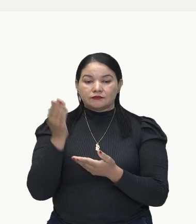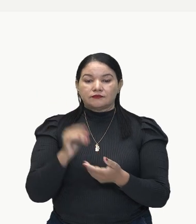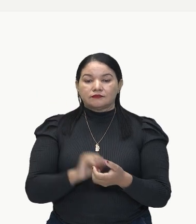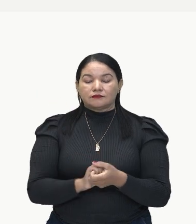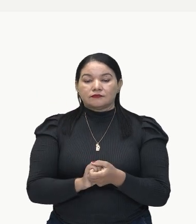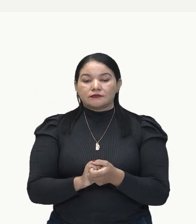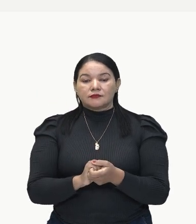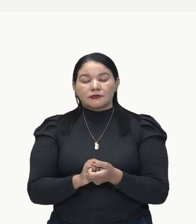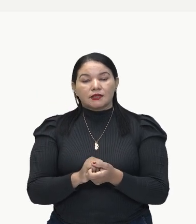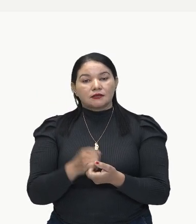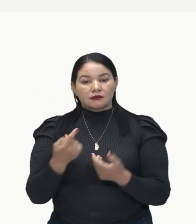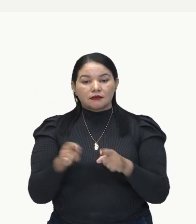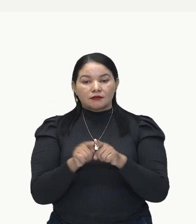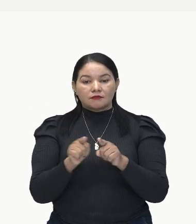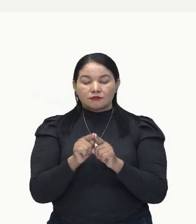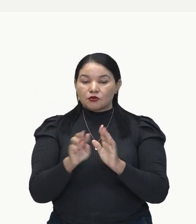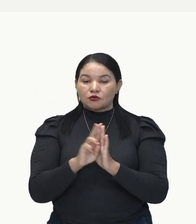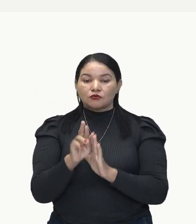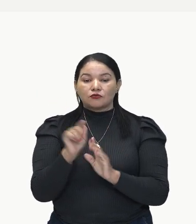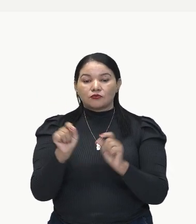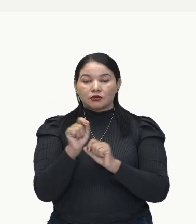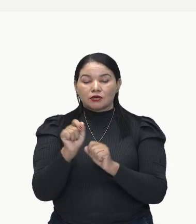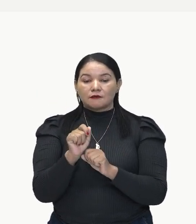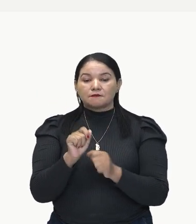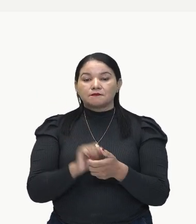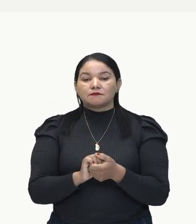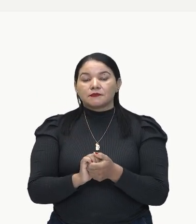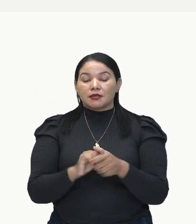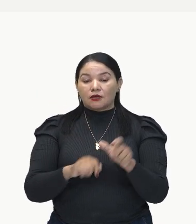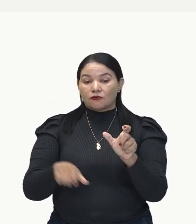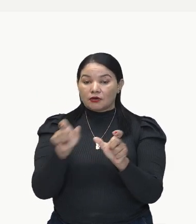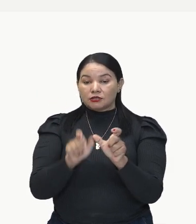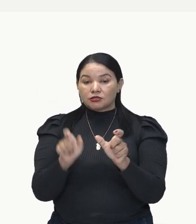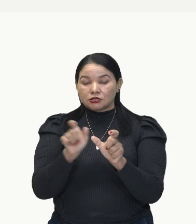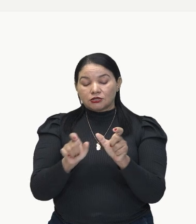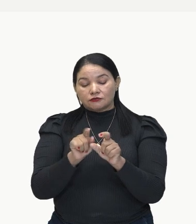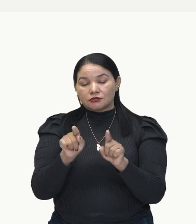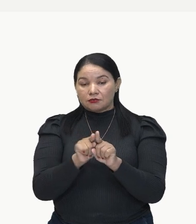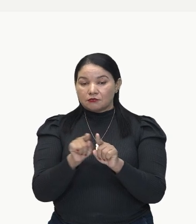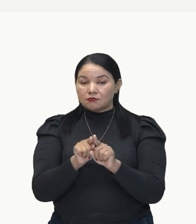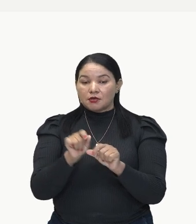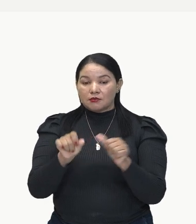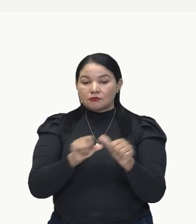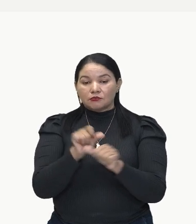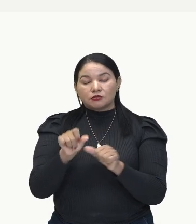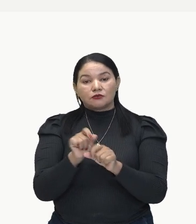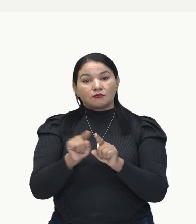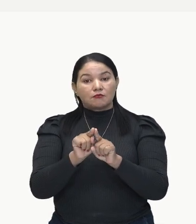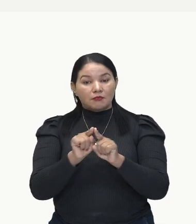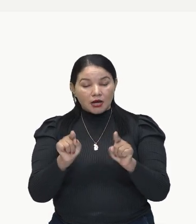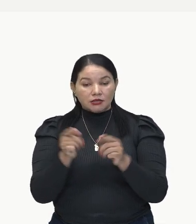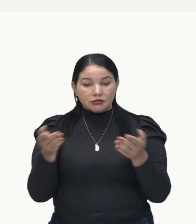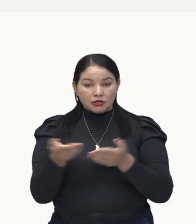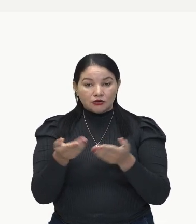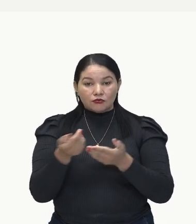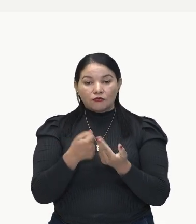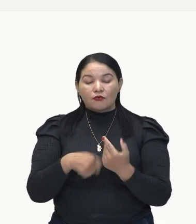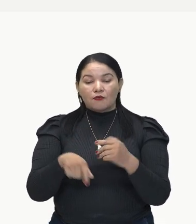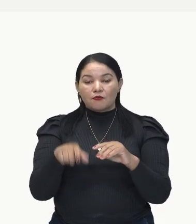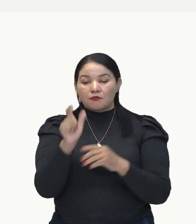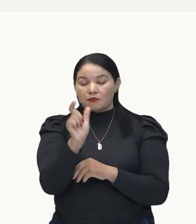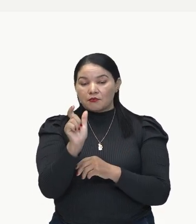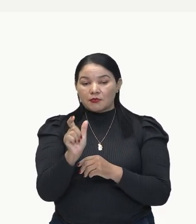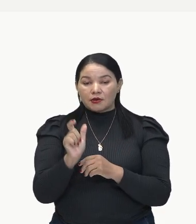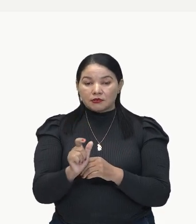uma diferença do adjetivo, porque o adjetivo também é um modificador, mas a gente está falando de classes de palavras que eles modificam